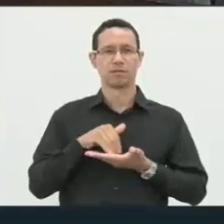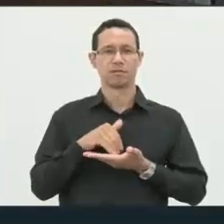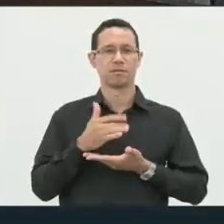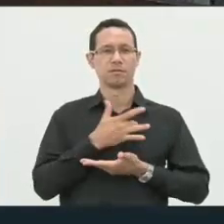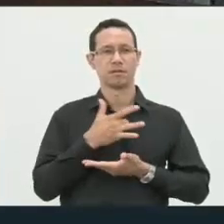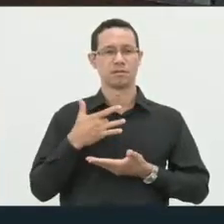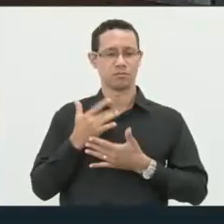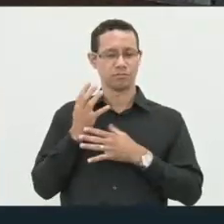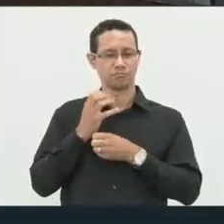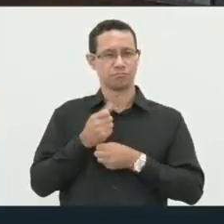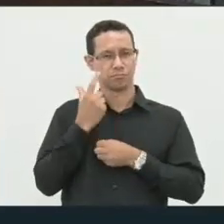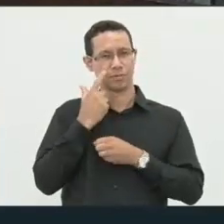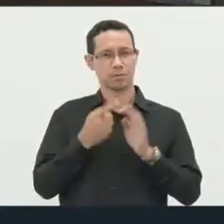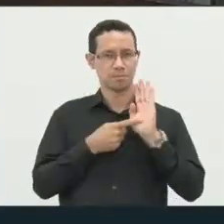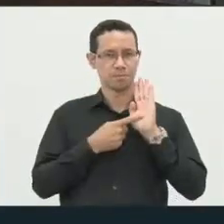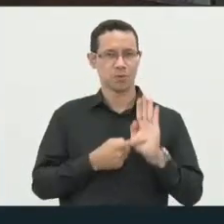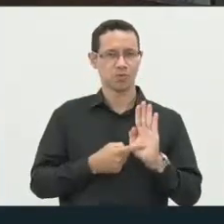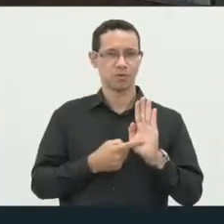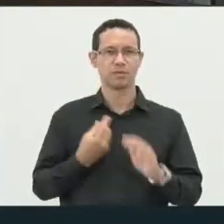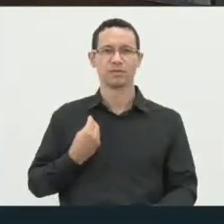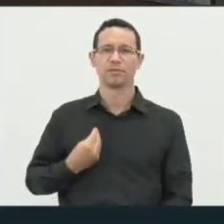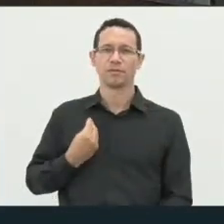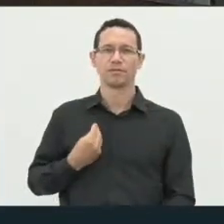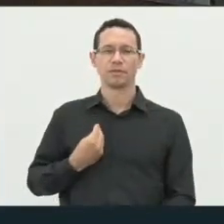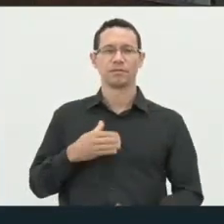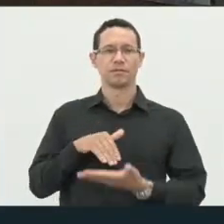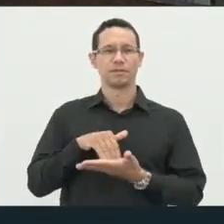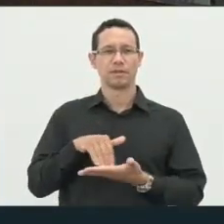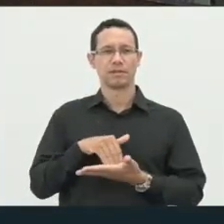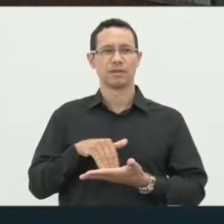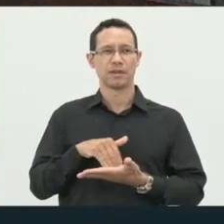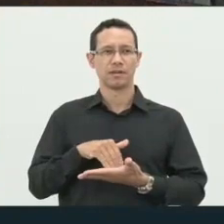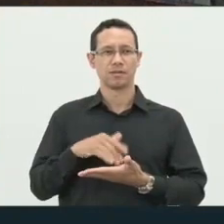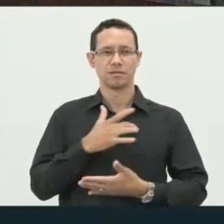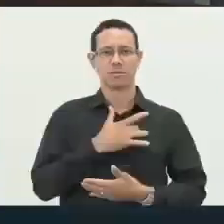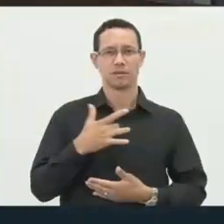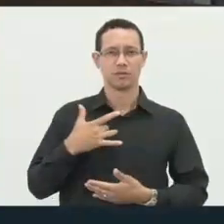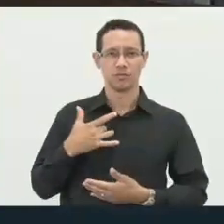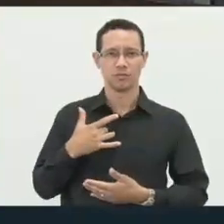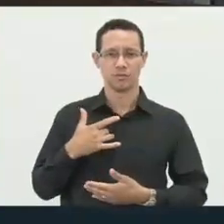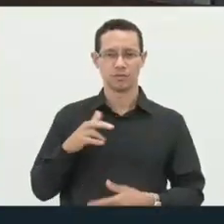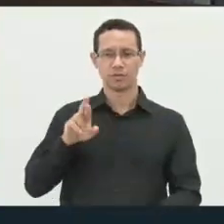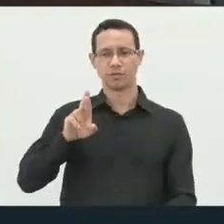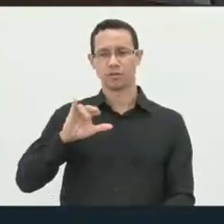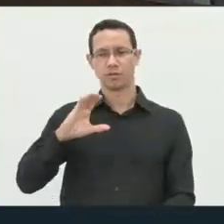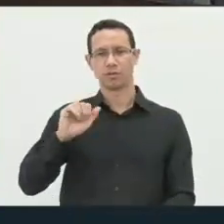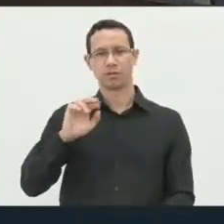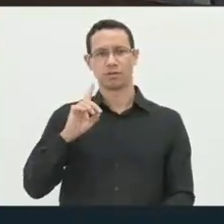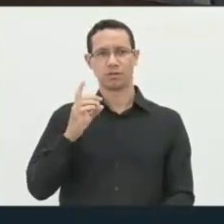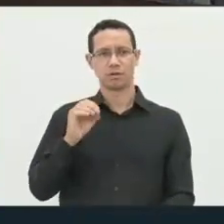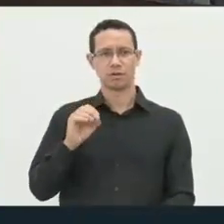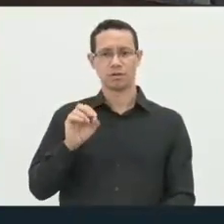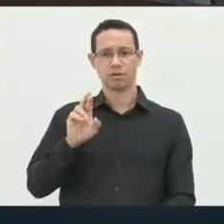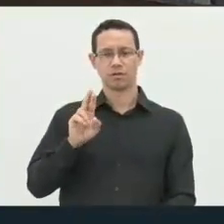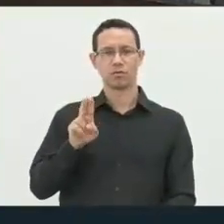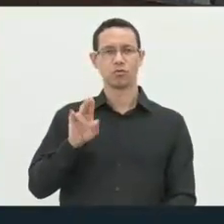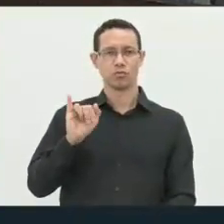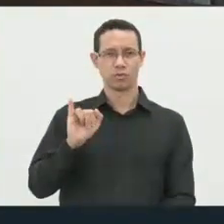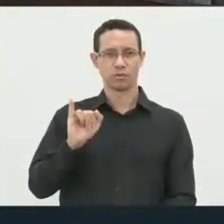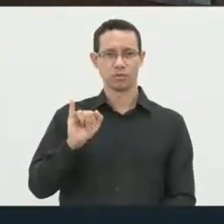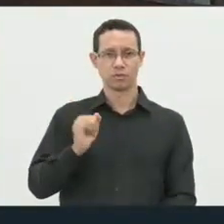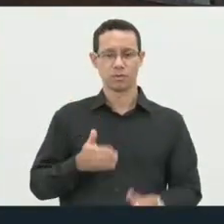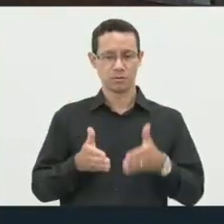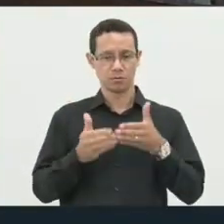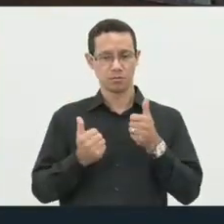aproveitei a presença do secretário de saúde Dr Ricardo Rui e mais uma vez eu pedi o apoio dele